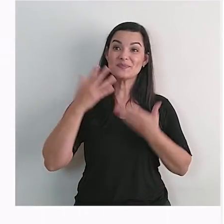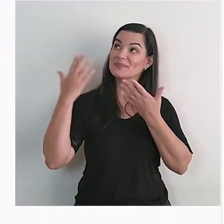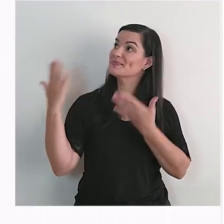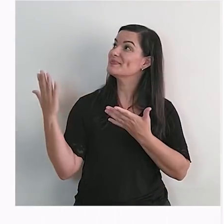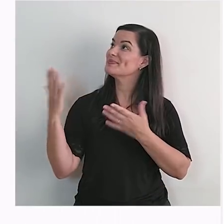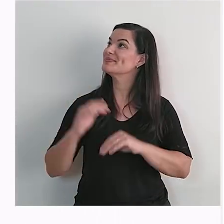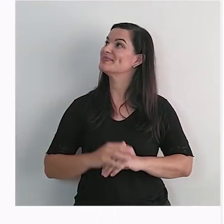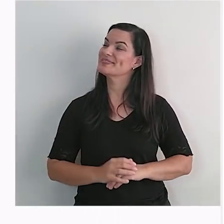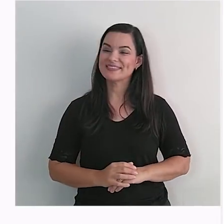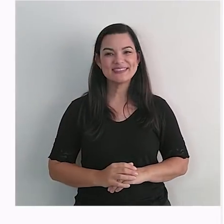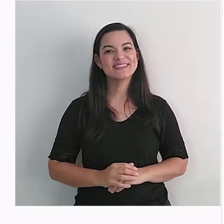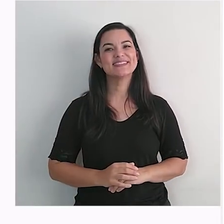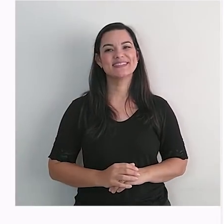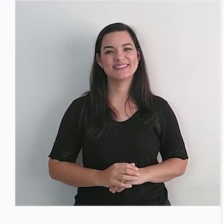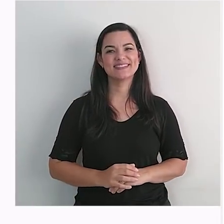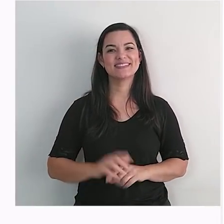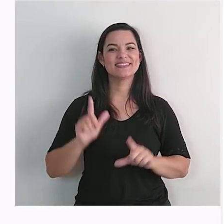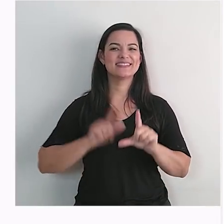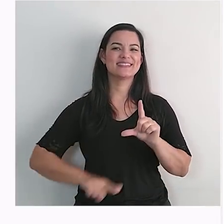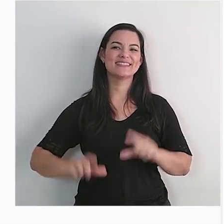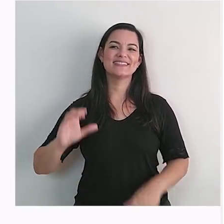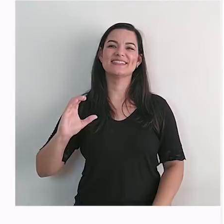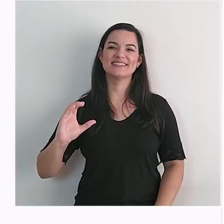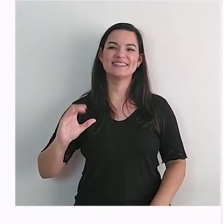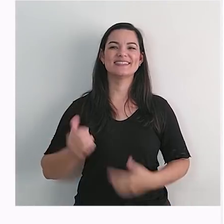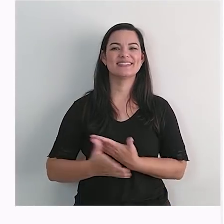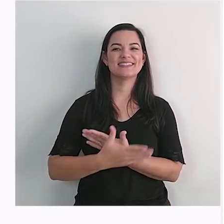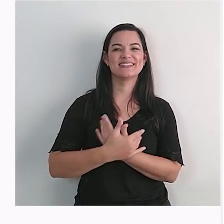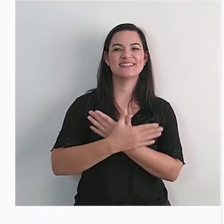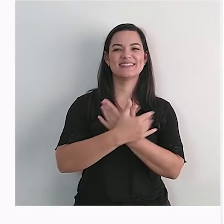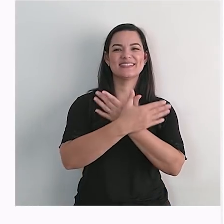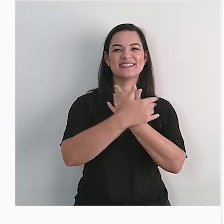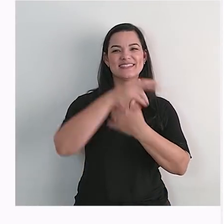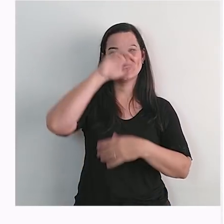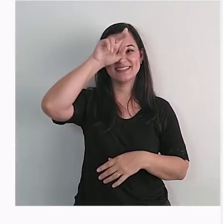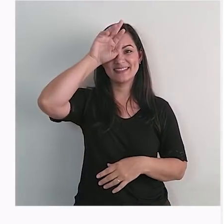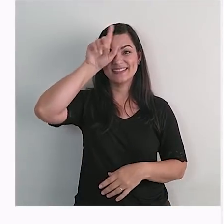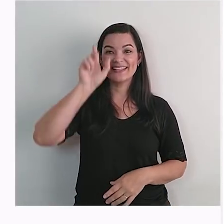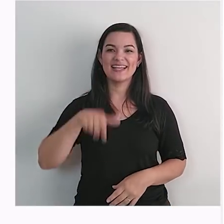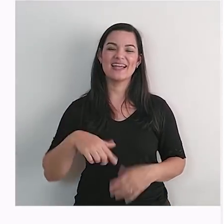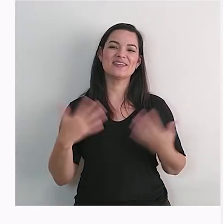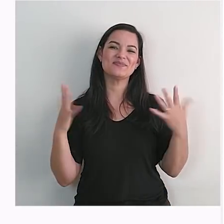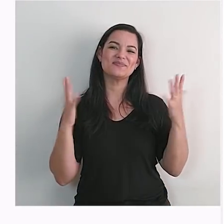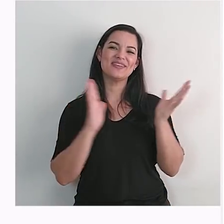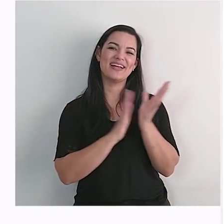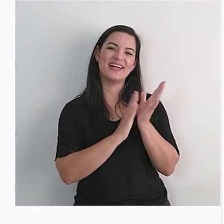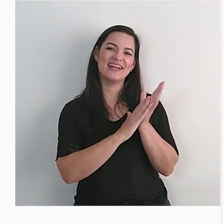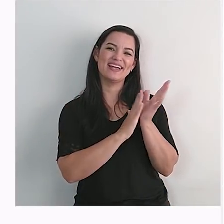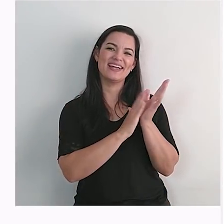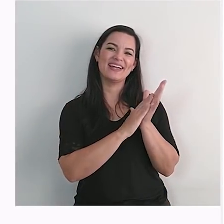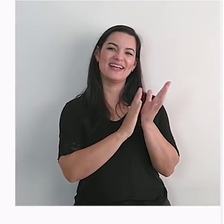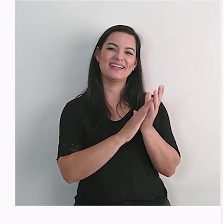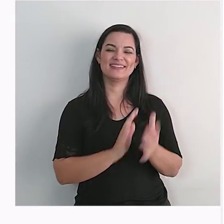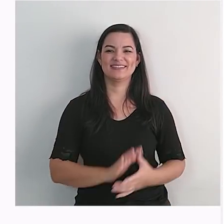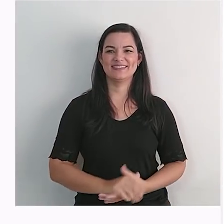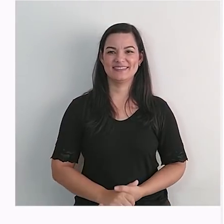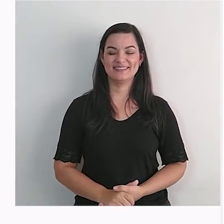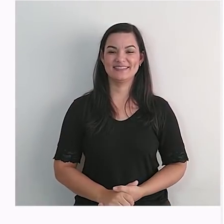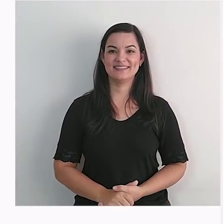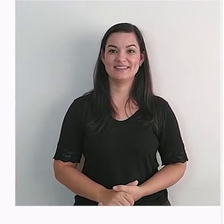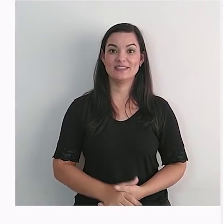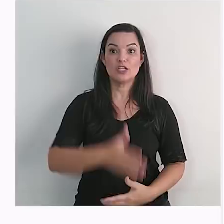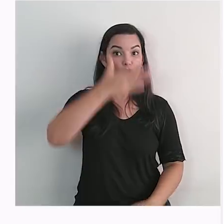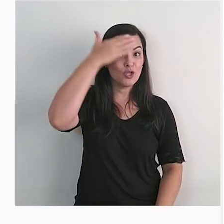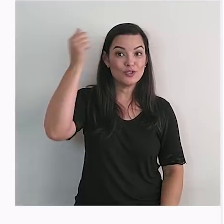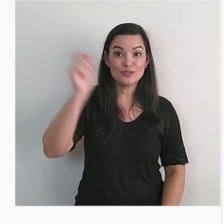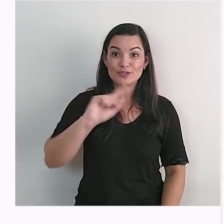Resposta na tela. Alternativa C, borboleta. Muito bem, parabéns.